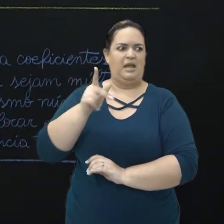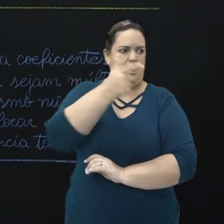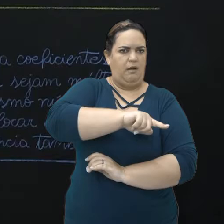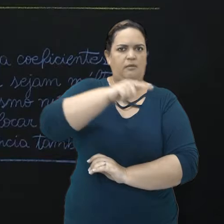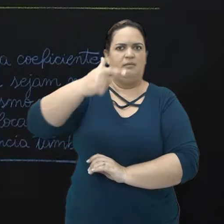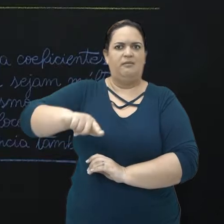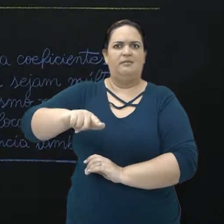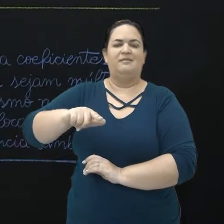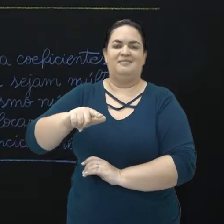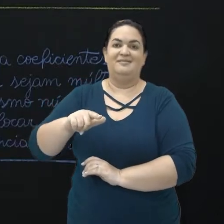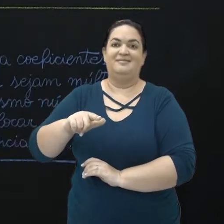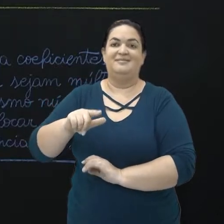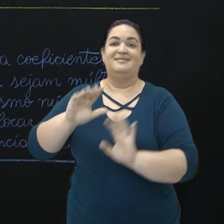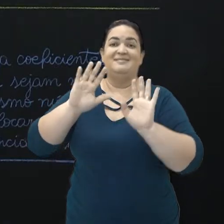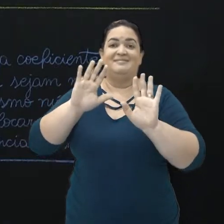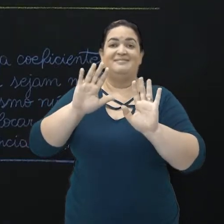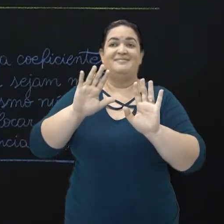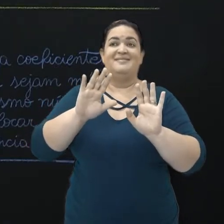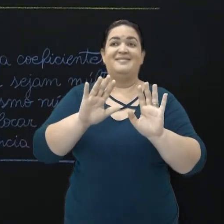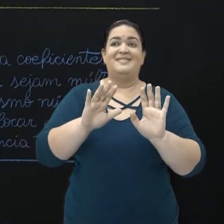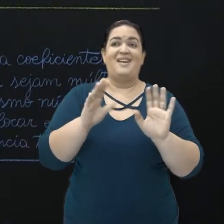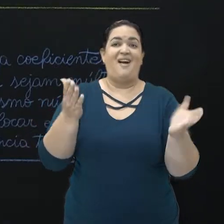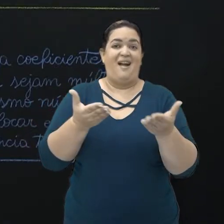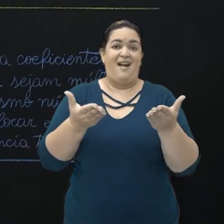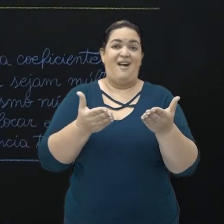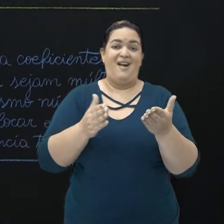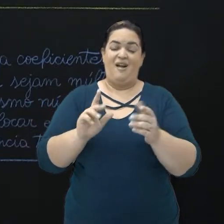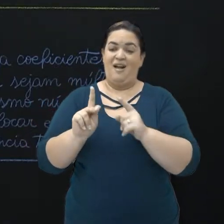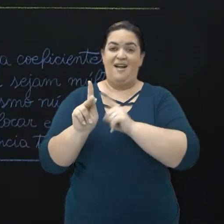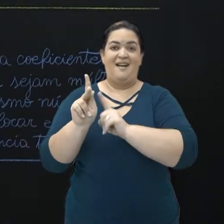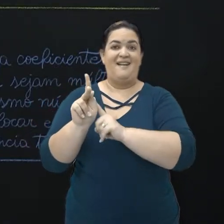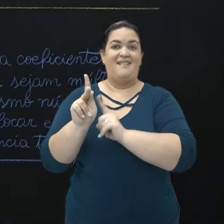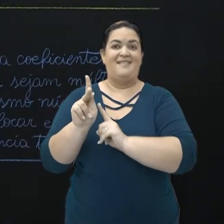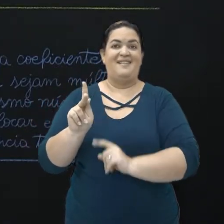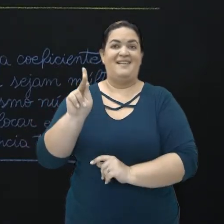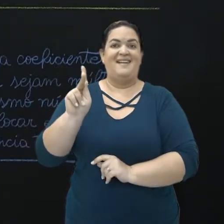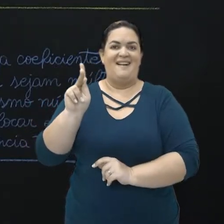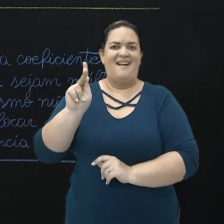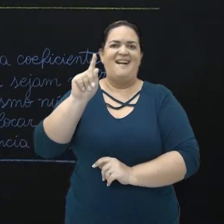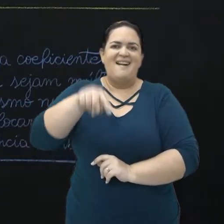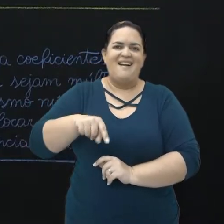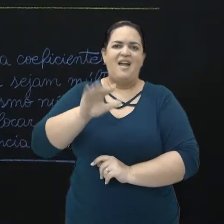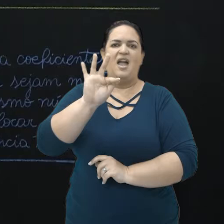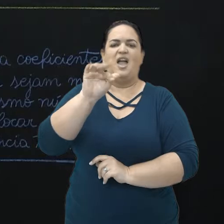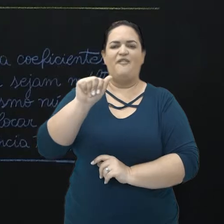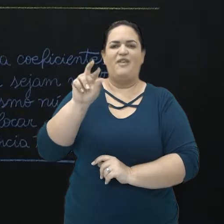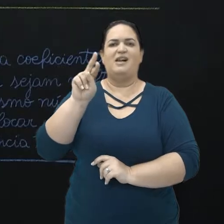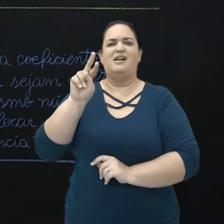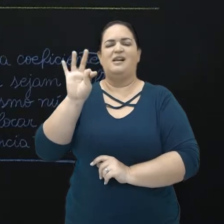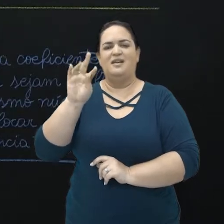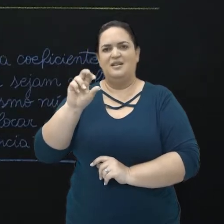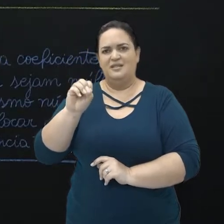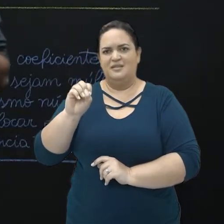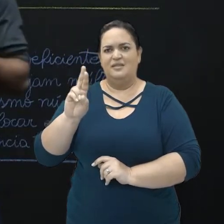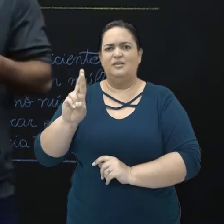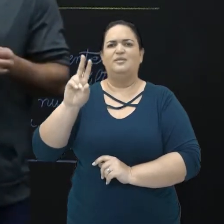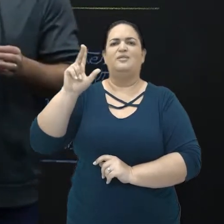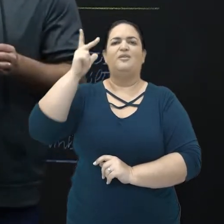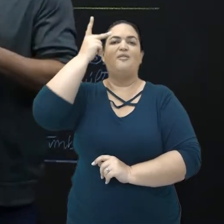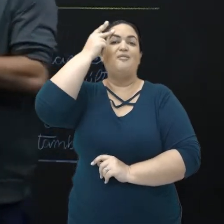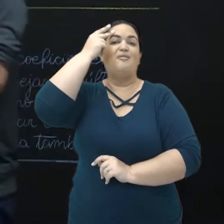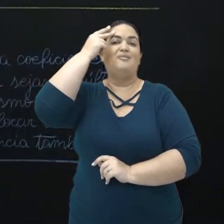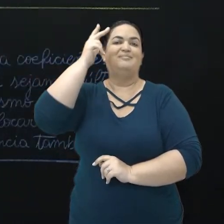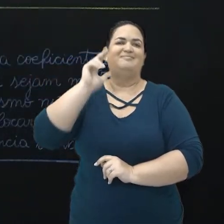se repete, então, neste exemplo, essa letra K é o fator comum. E quando você identifica esse fator